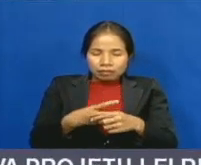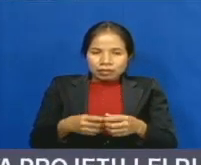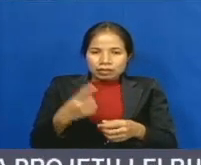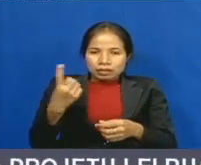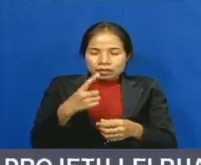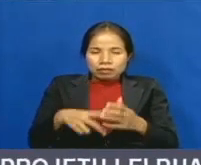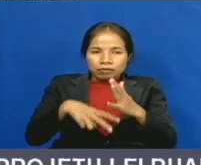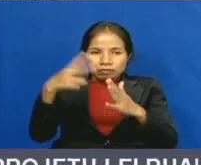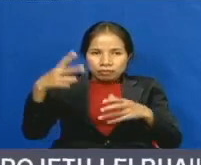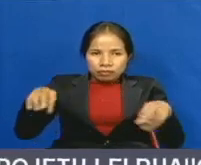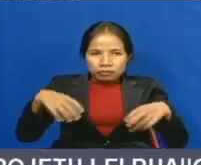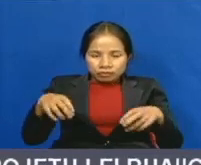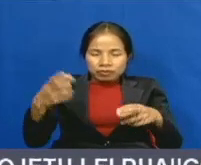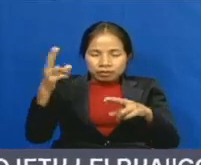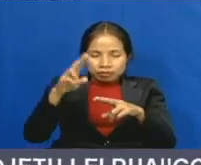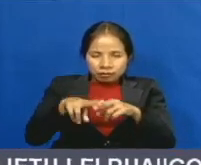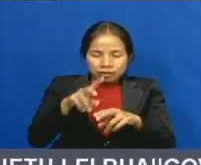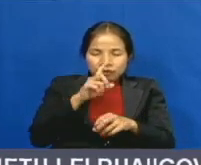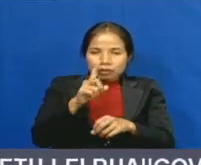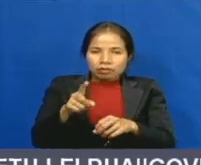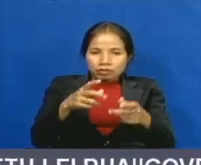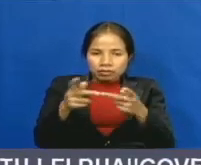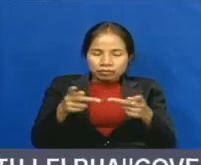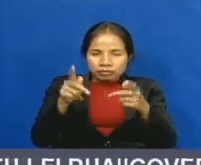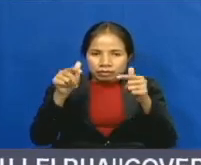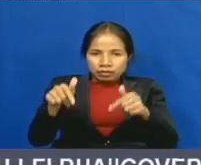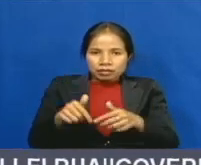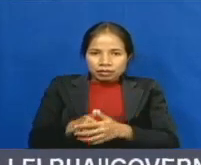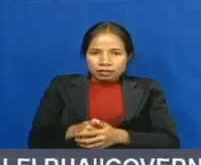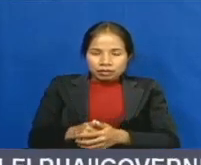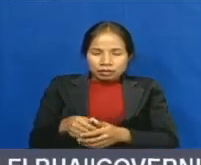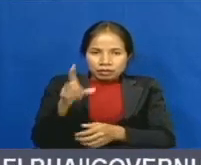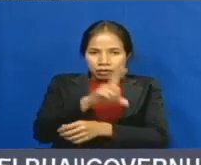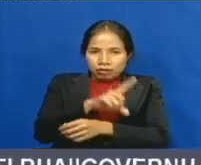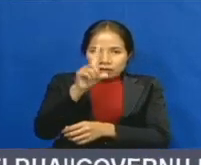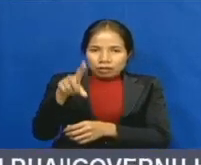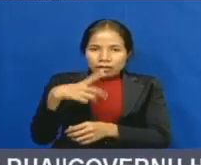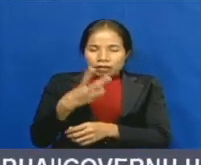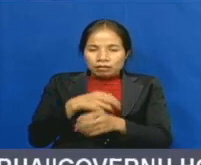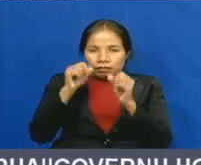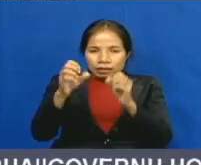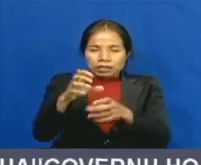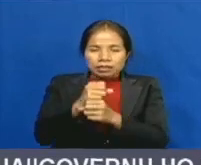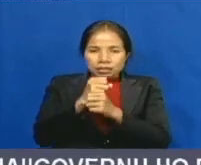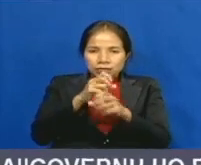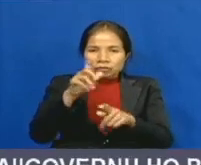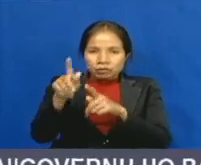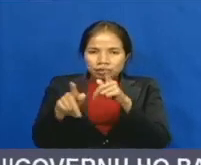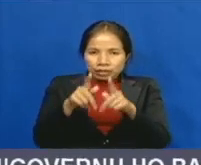o volume de serviço nebel maka aumenta até, bes, e a fato em idané, lorong ida, ami bele atende ante